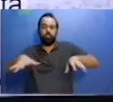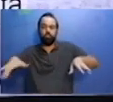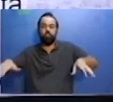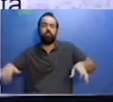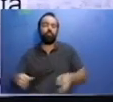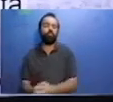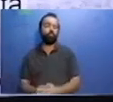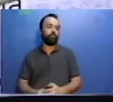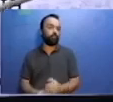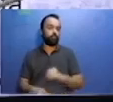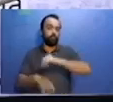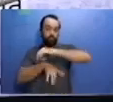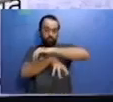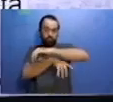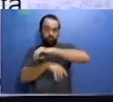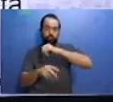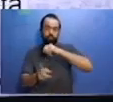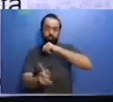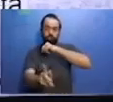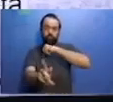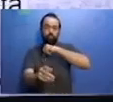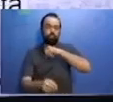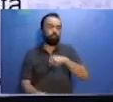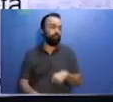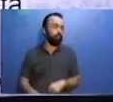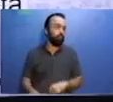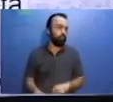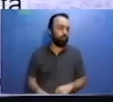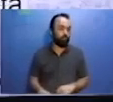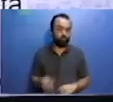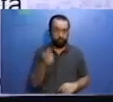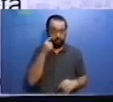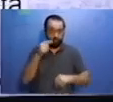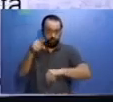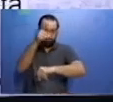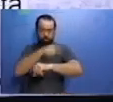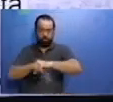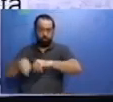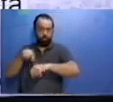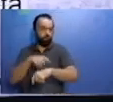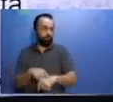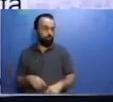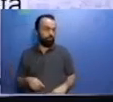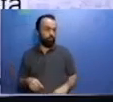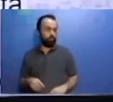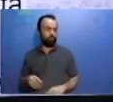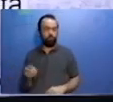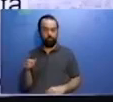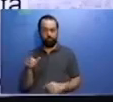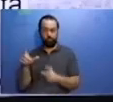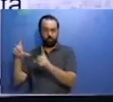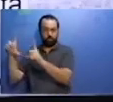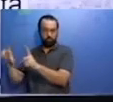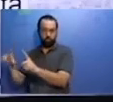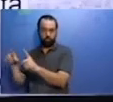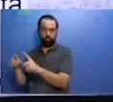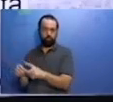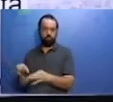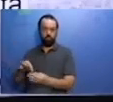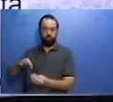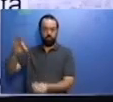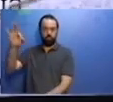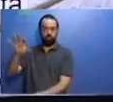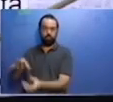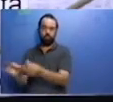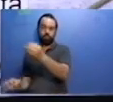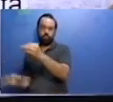comum. Bom, quando nós observamos um cogumelo assim, devemos entender que ele é assim. Ele é formado por vários filamentos